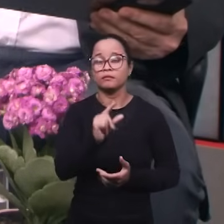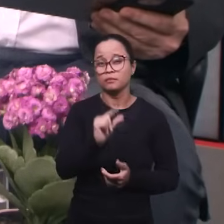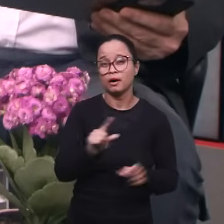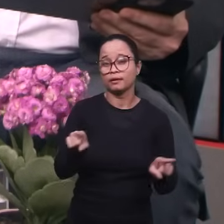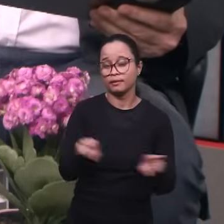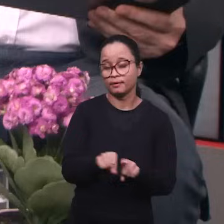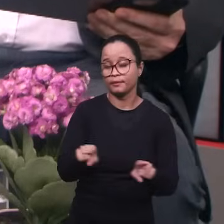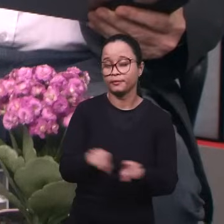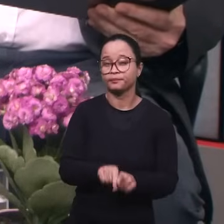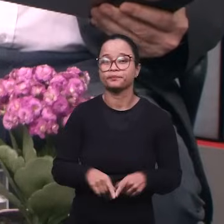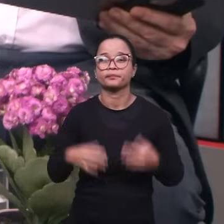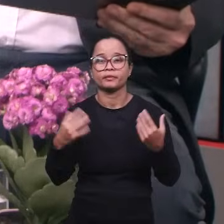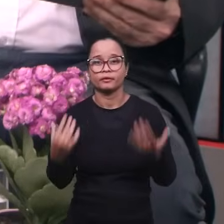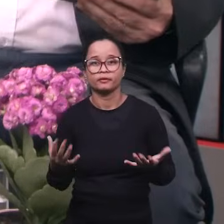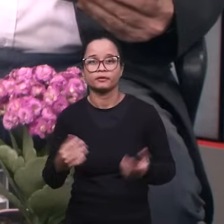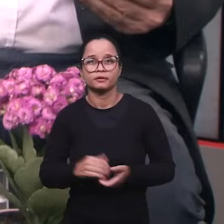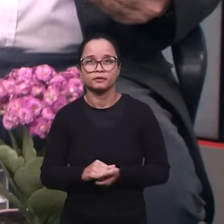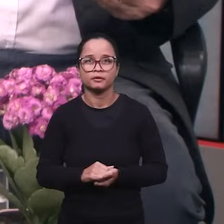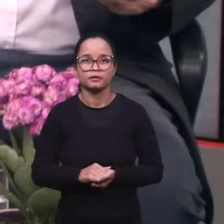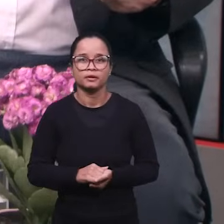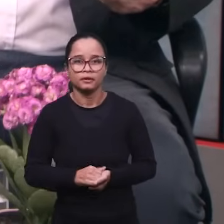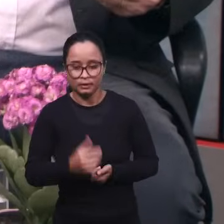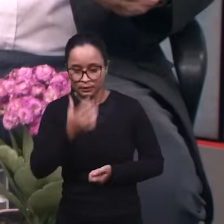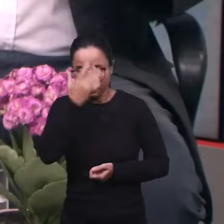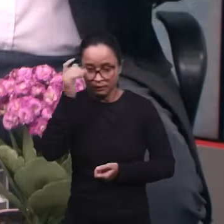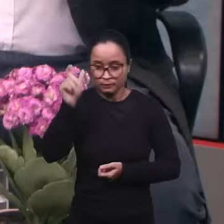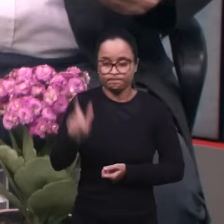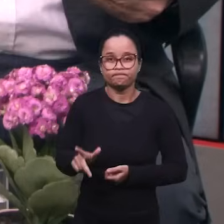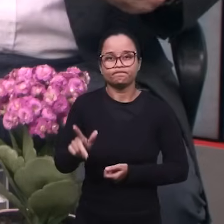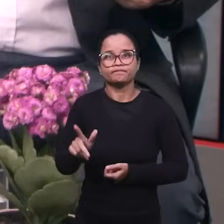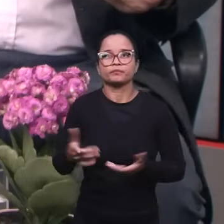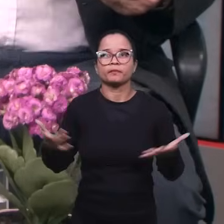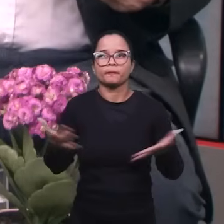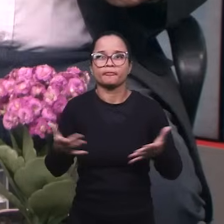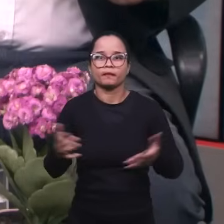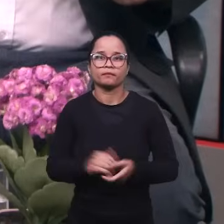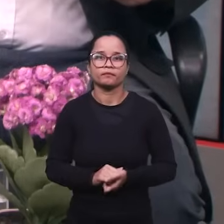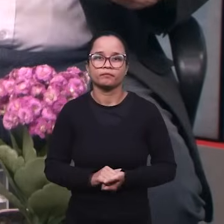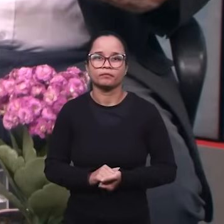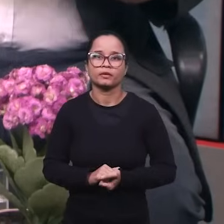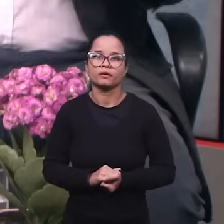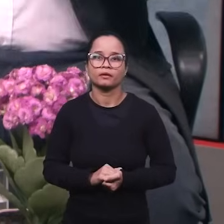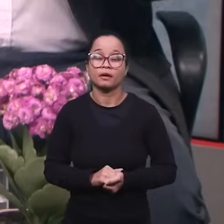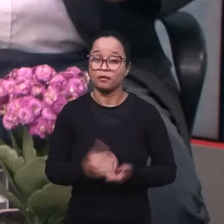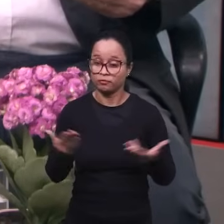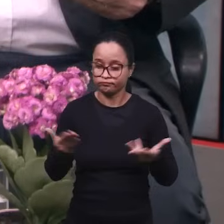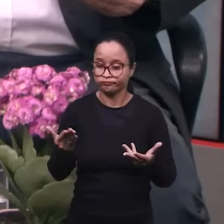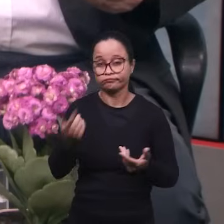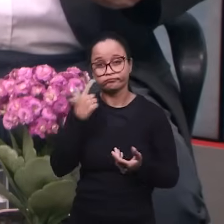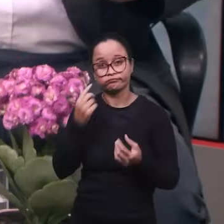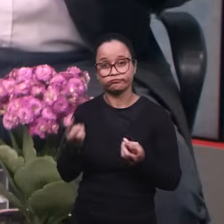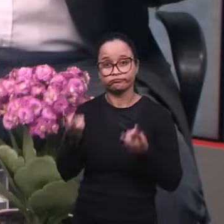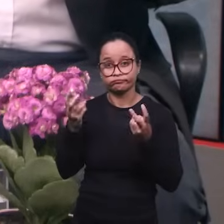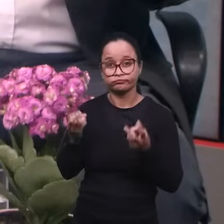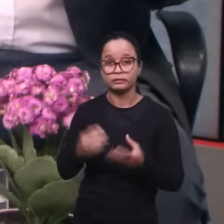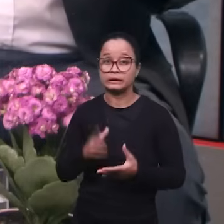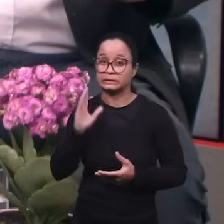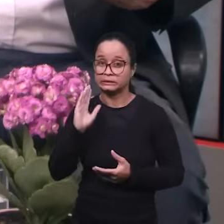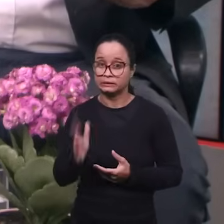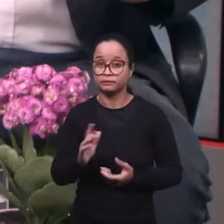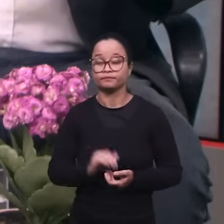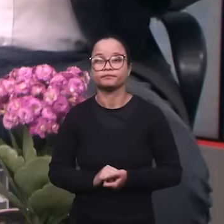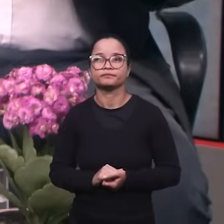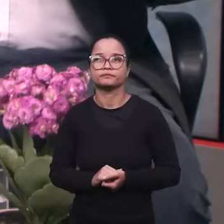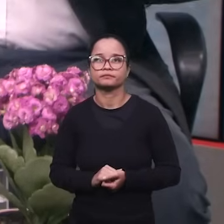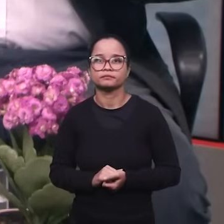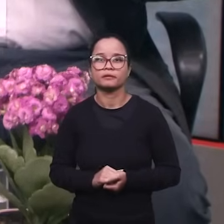o rendimento é menor. Então, quem está disposto, quem considera isso, já de